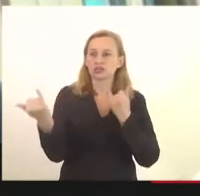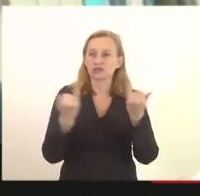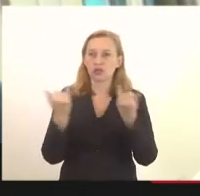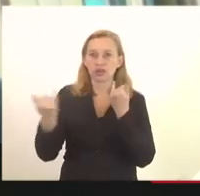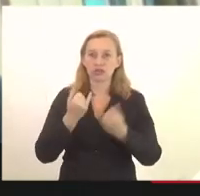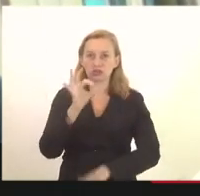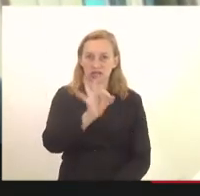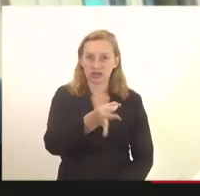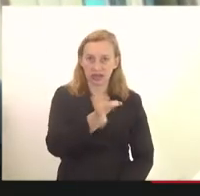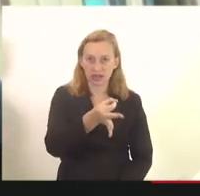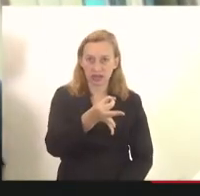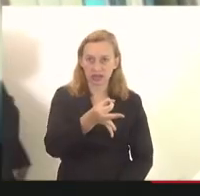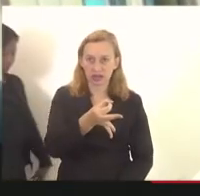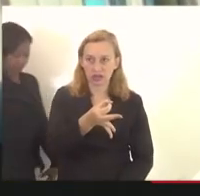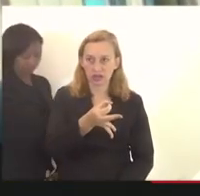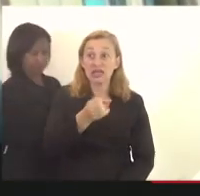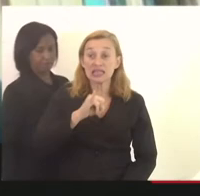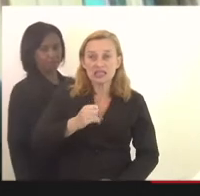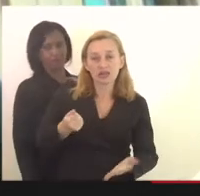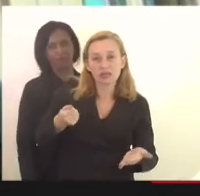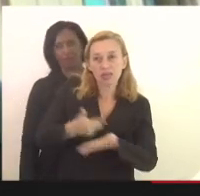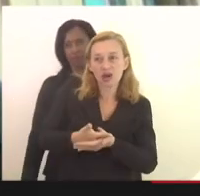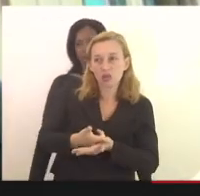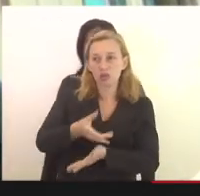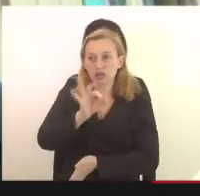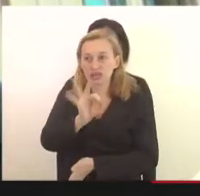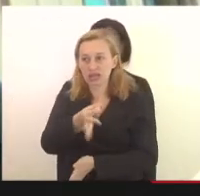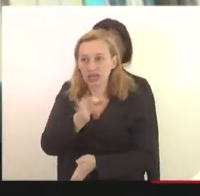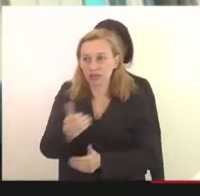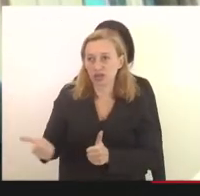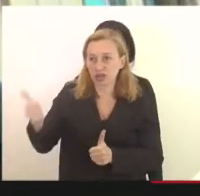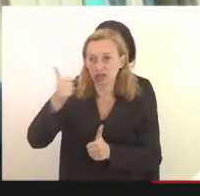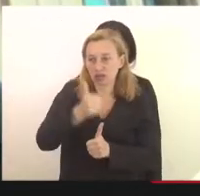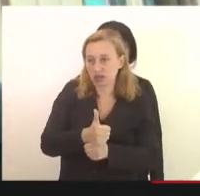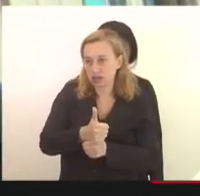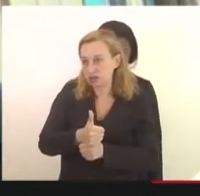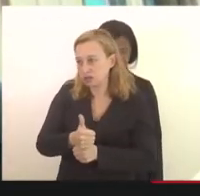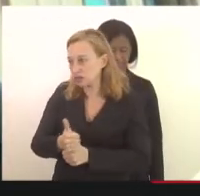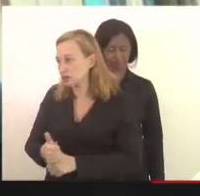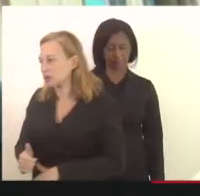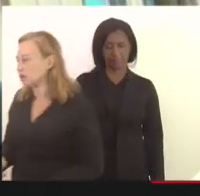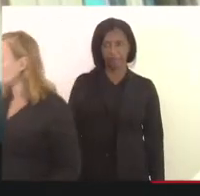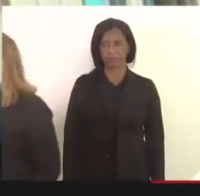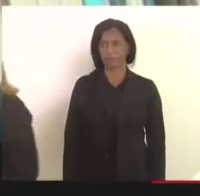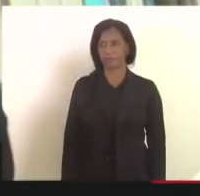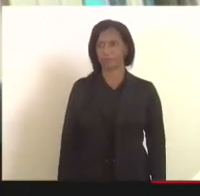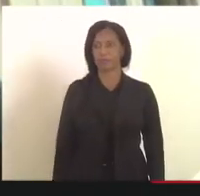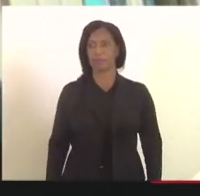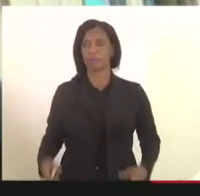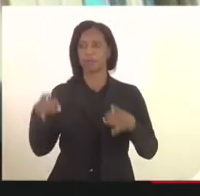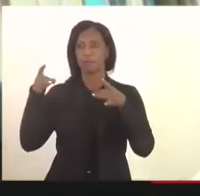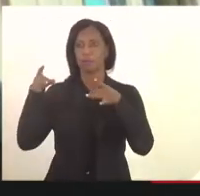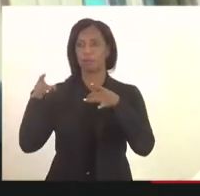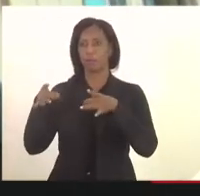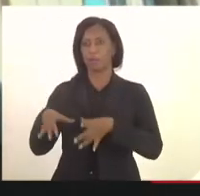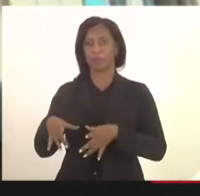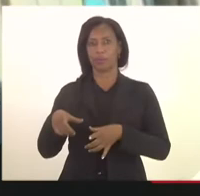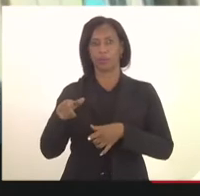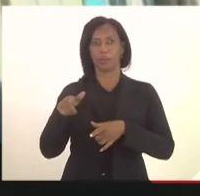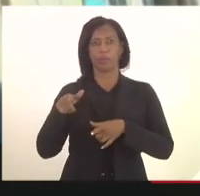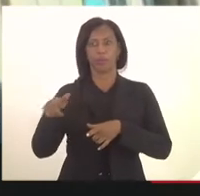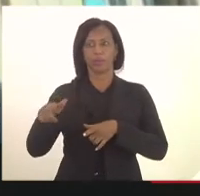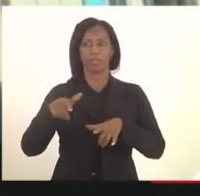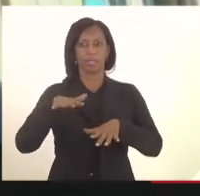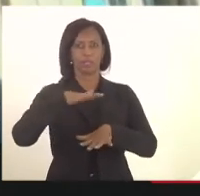correta. Se pagou, provavelmente houve dedução de gastos com abandono